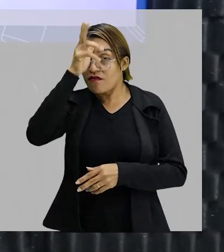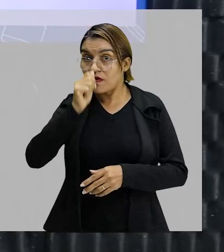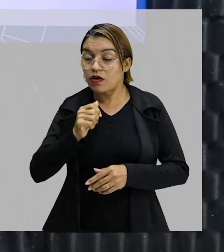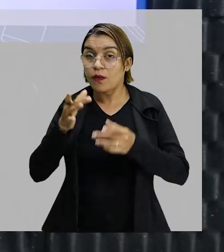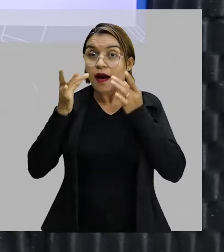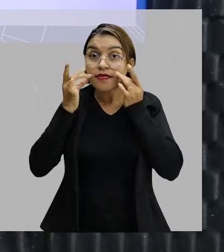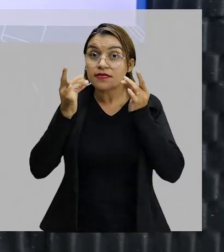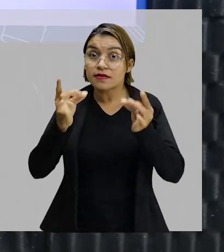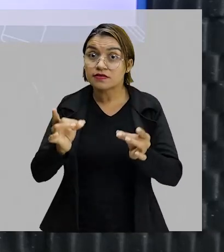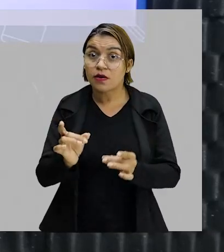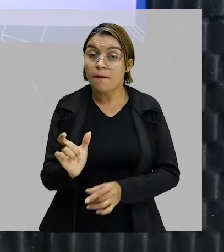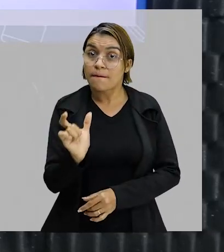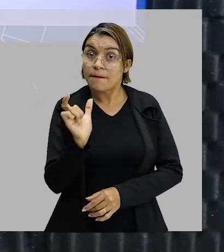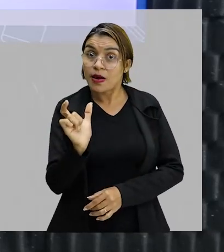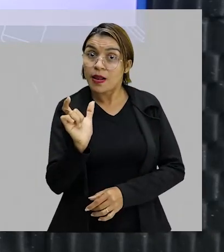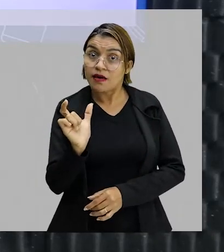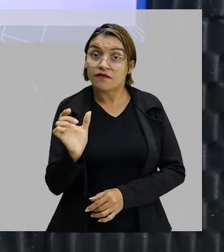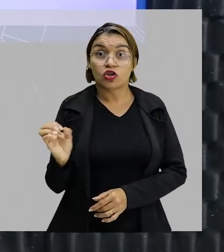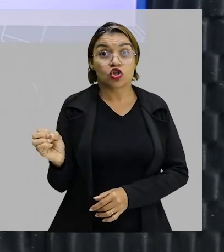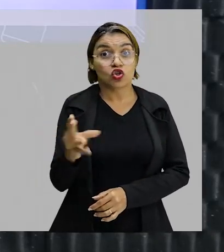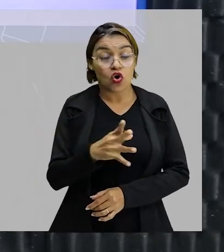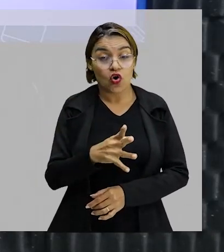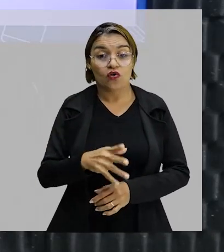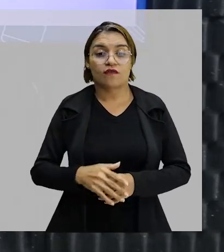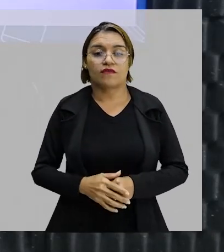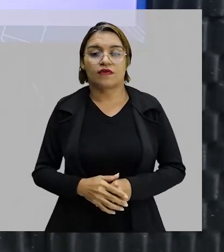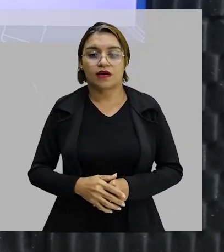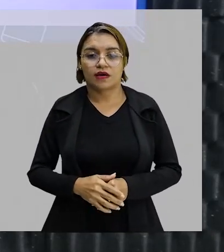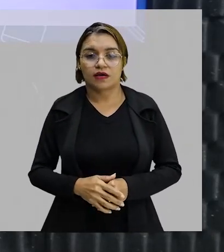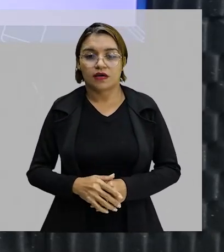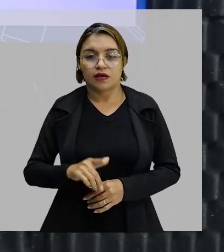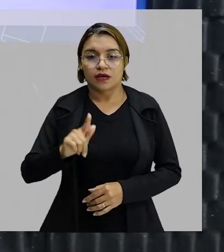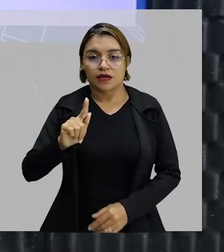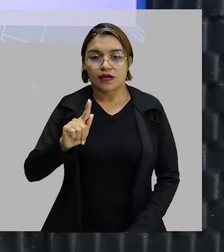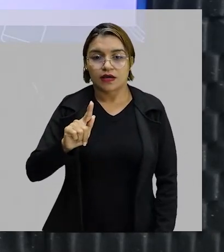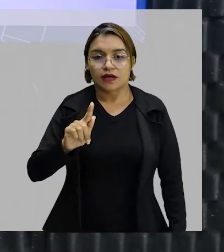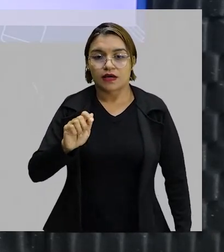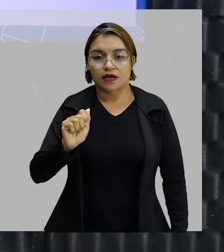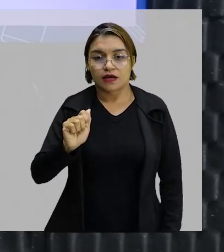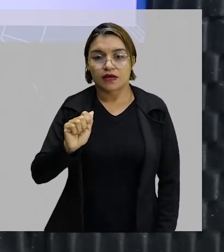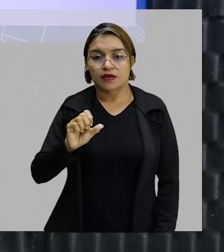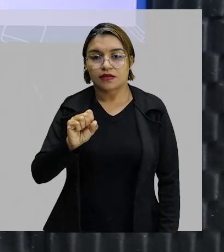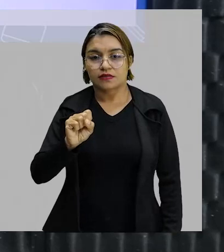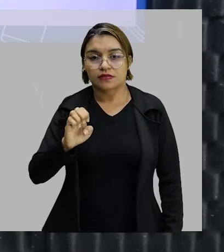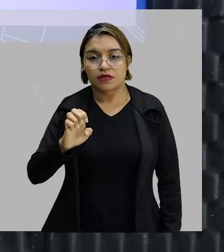novas que a gente está vendo aqui, tá? Gaseosa, polho, né?